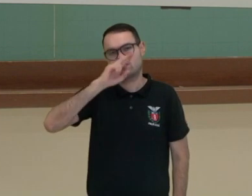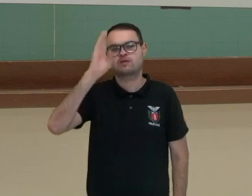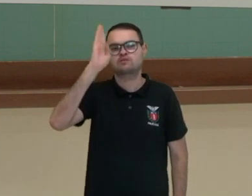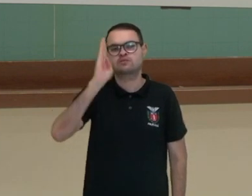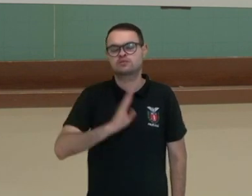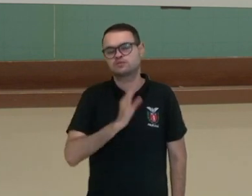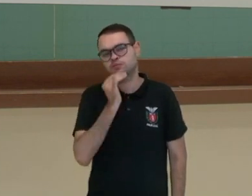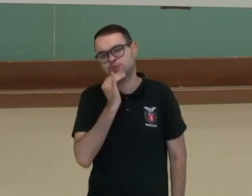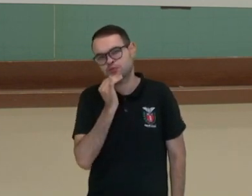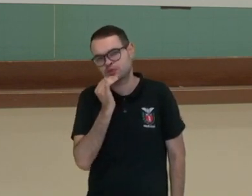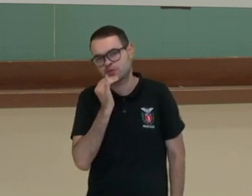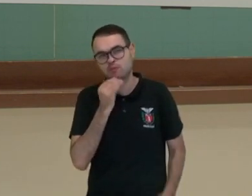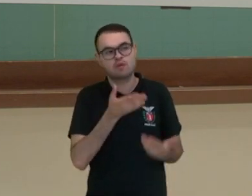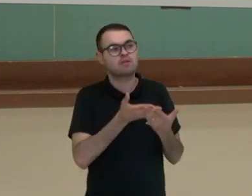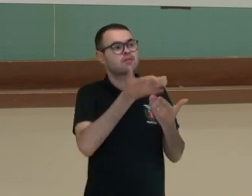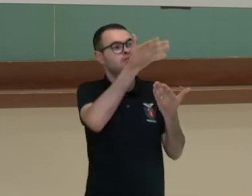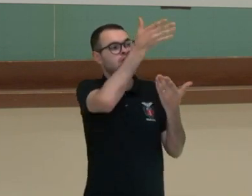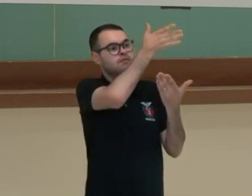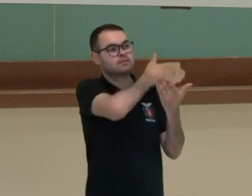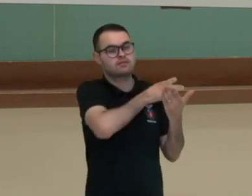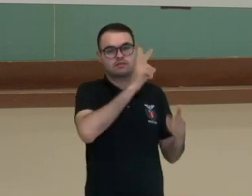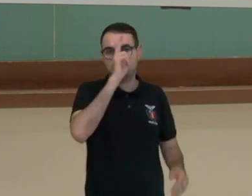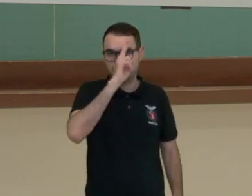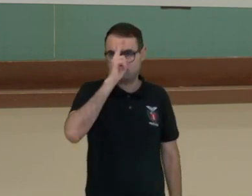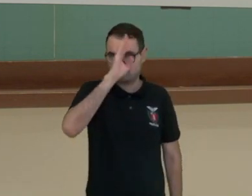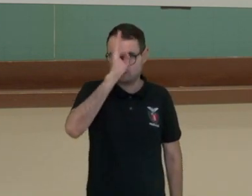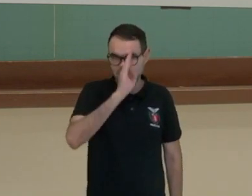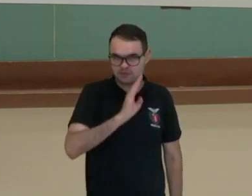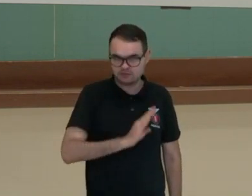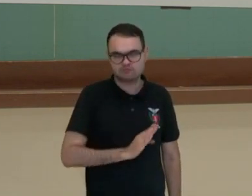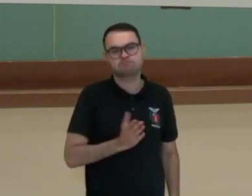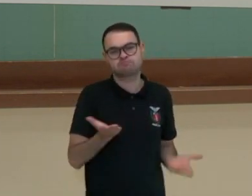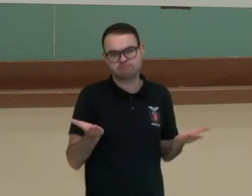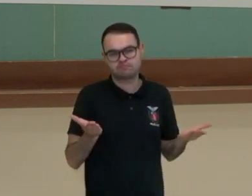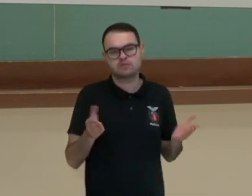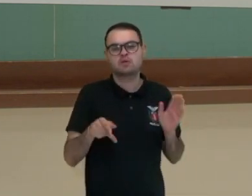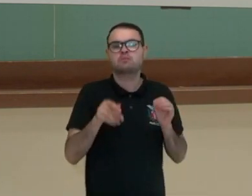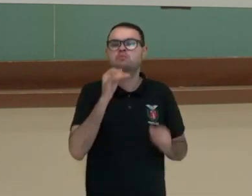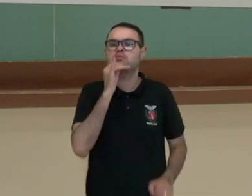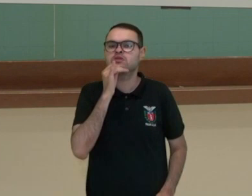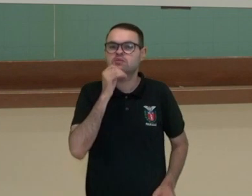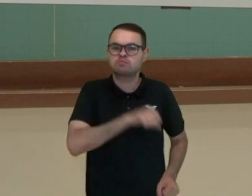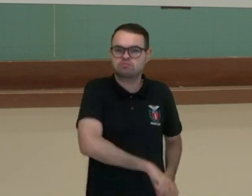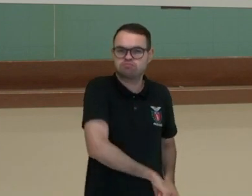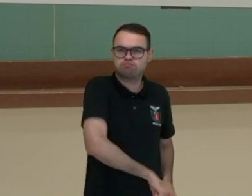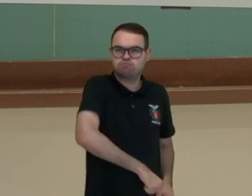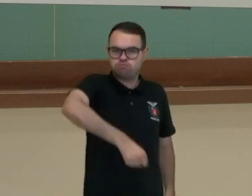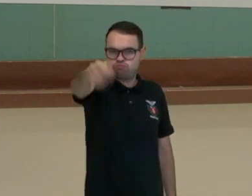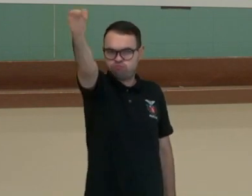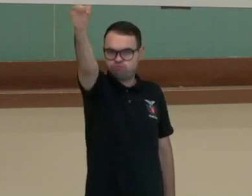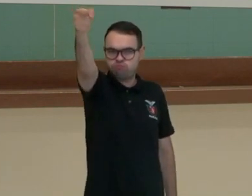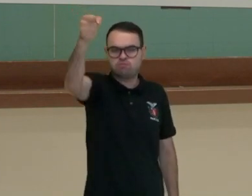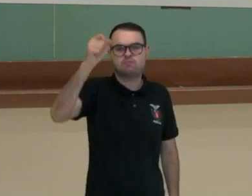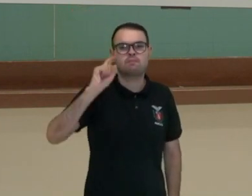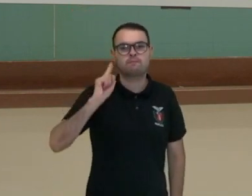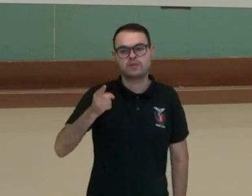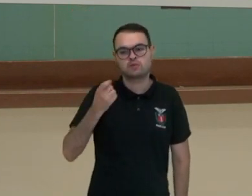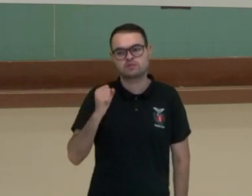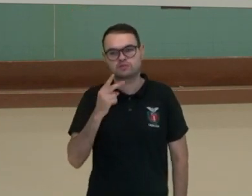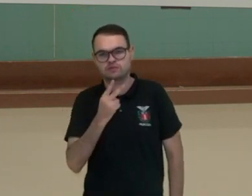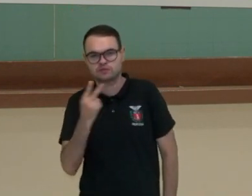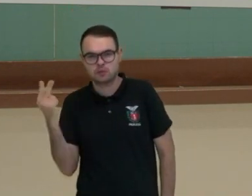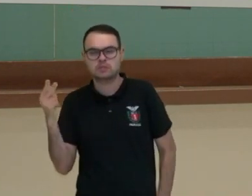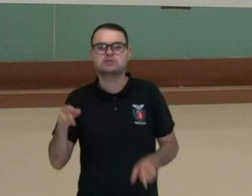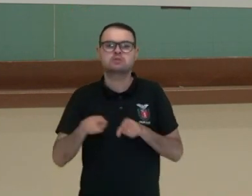os eventos passados da história do Brasil, como a nossa independência em 1822, a chegada